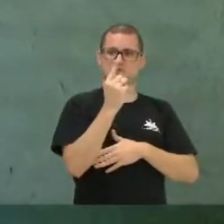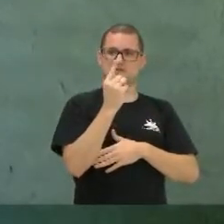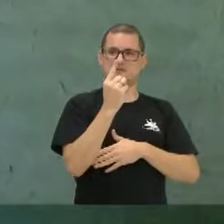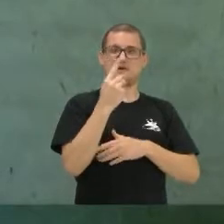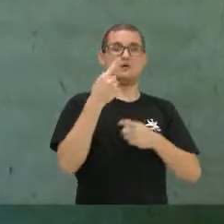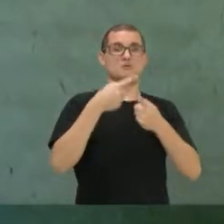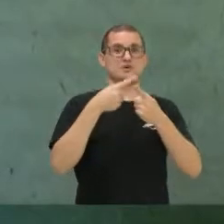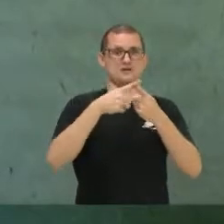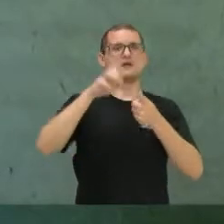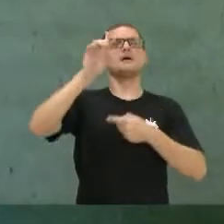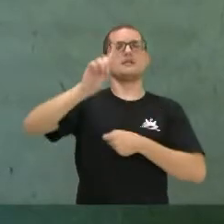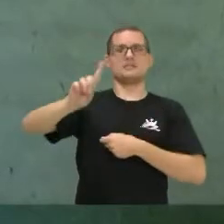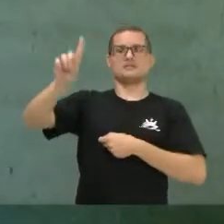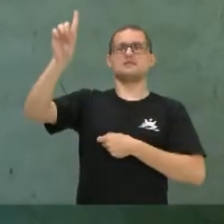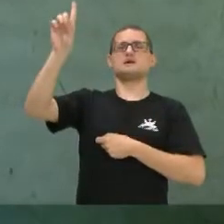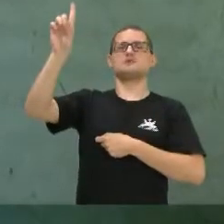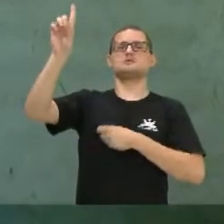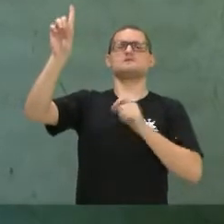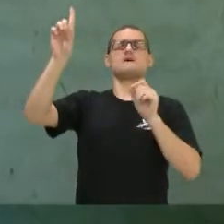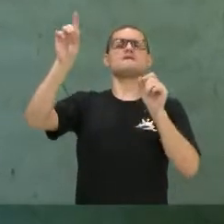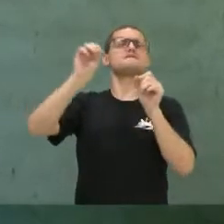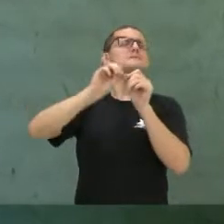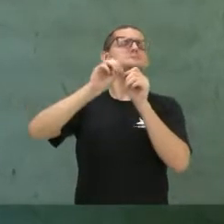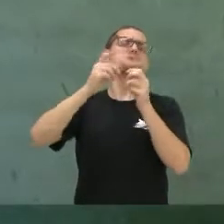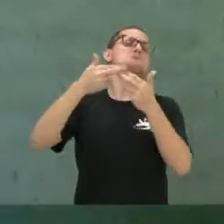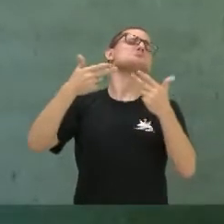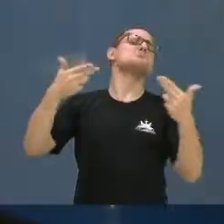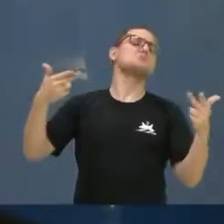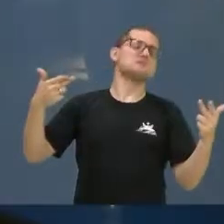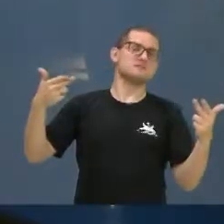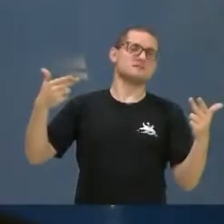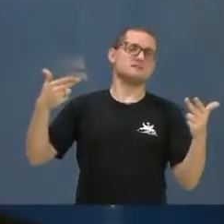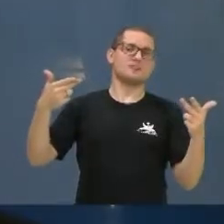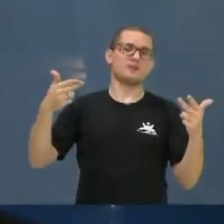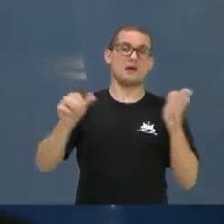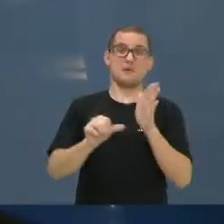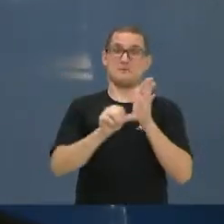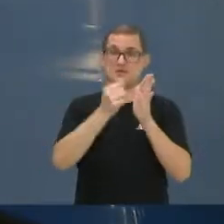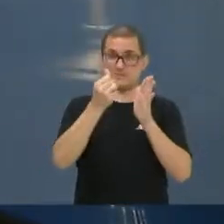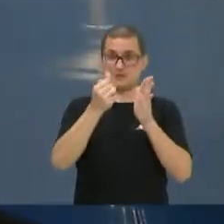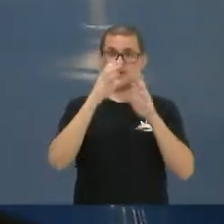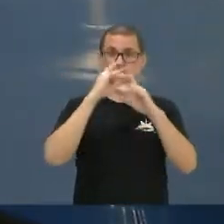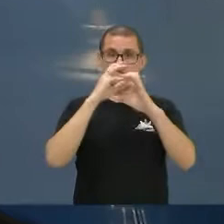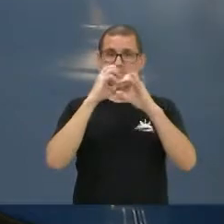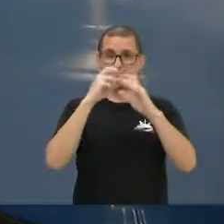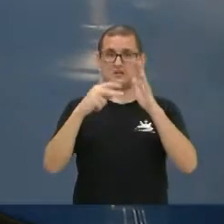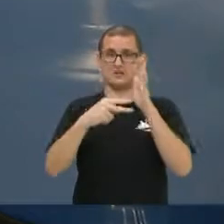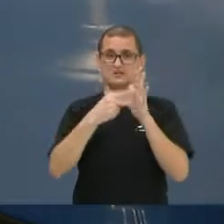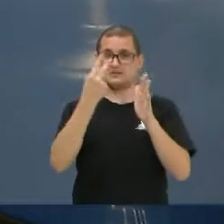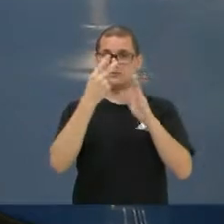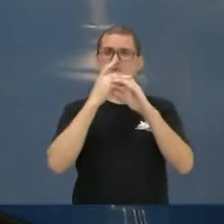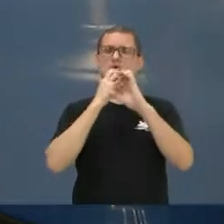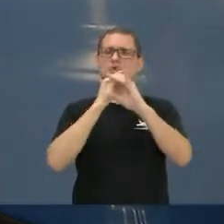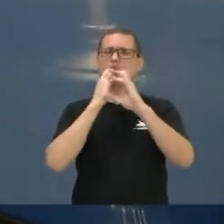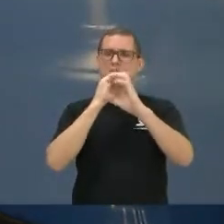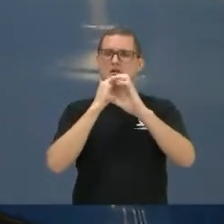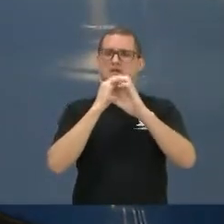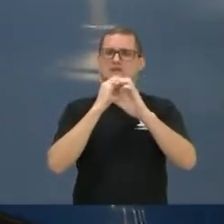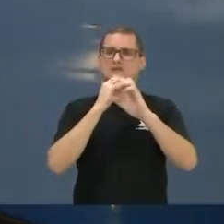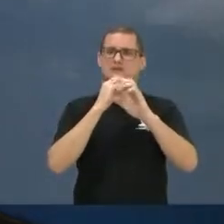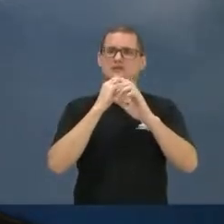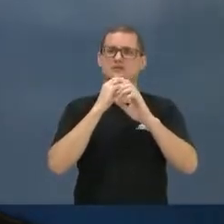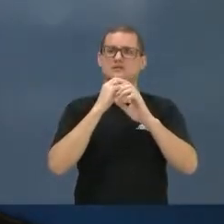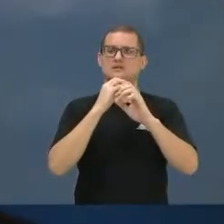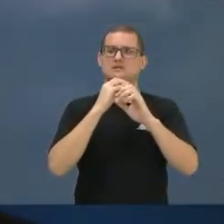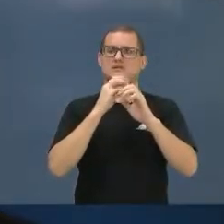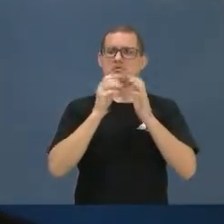vai fazer está para realizar alguma coisa primeira trombeta segunda que estamos na